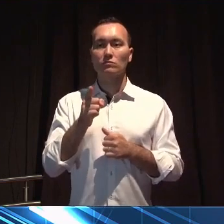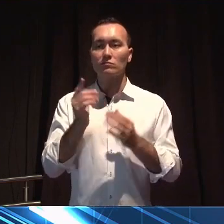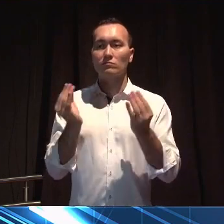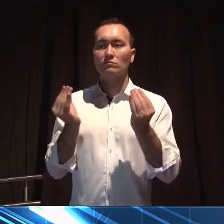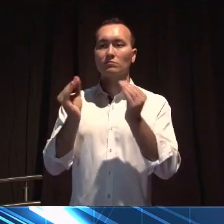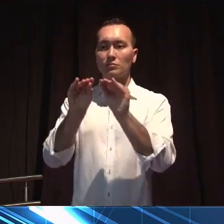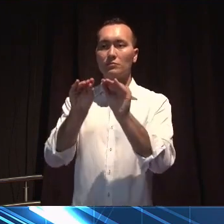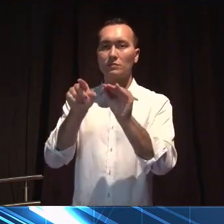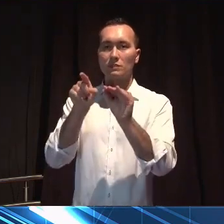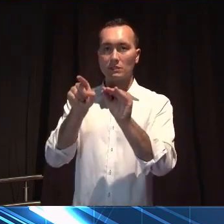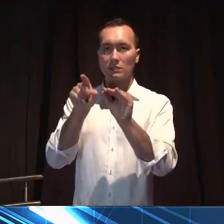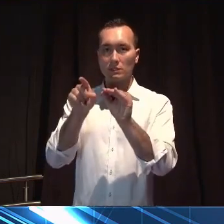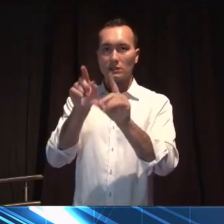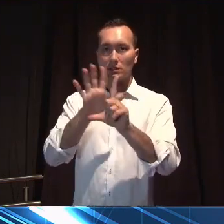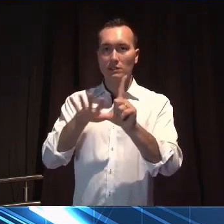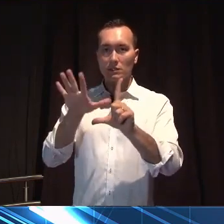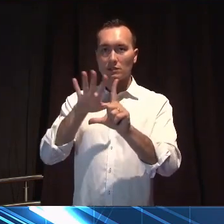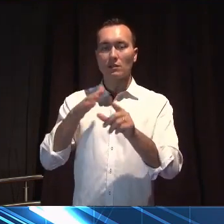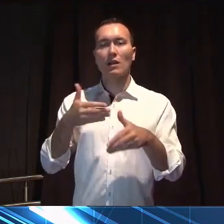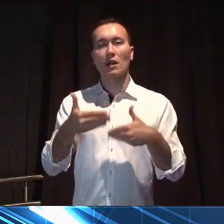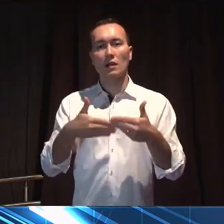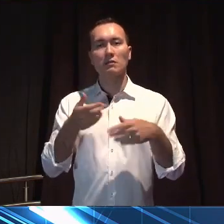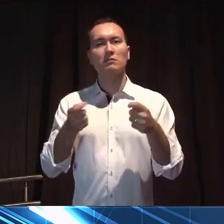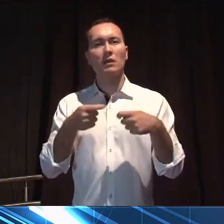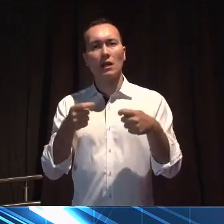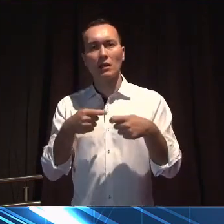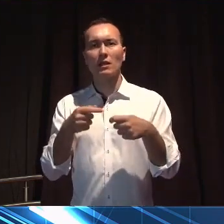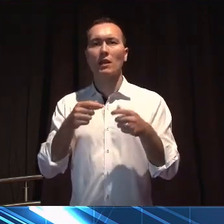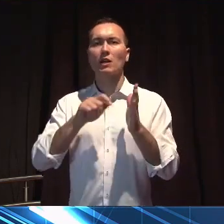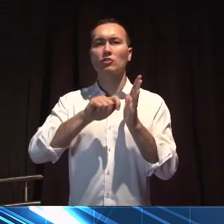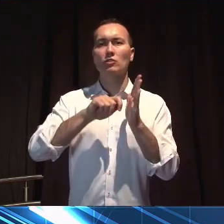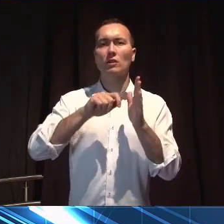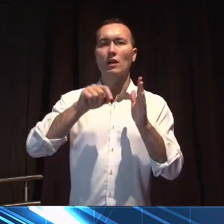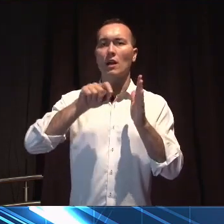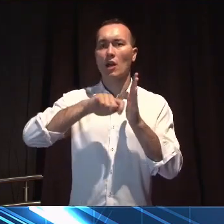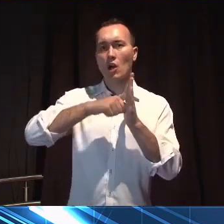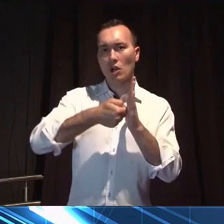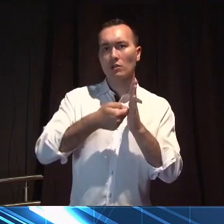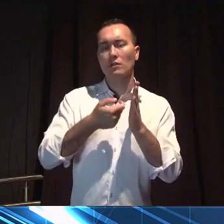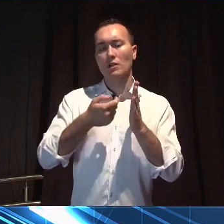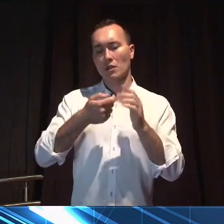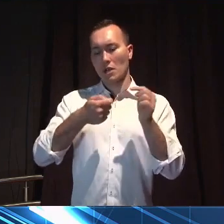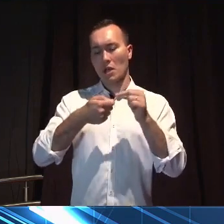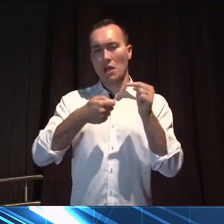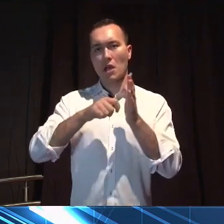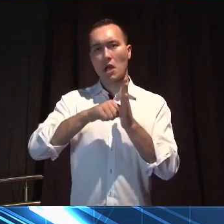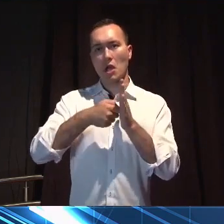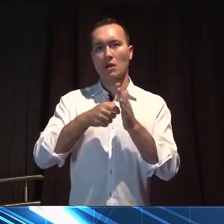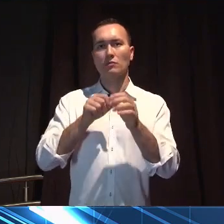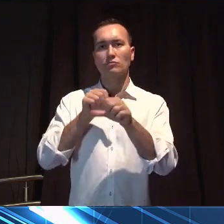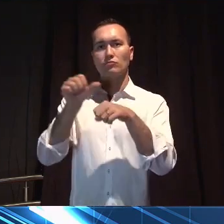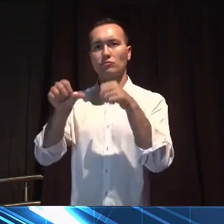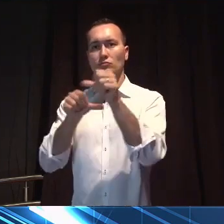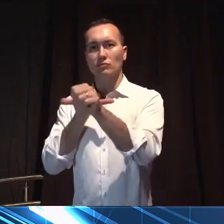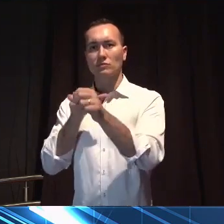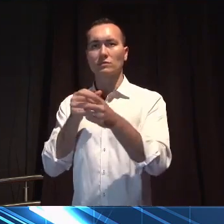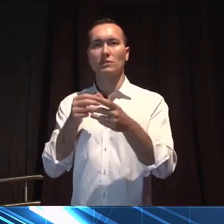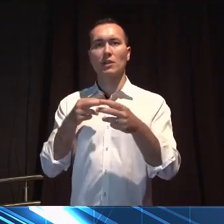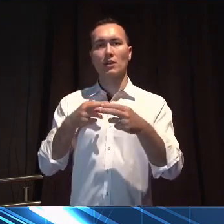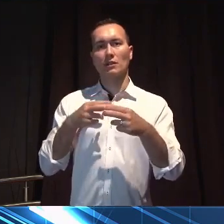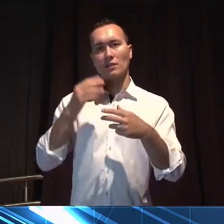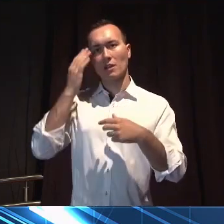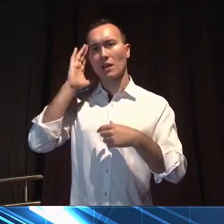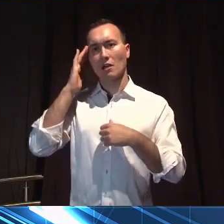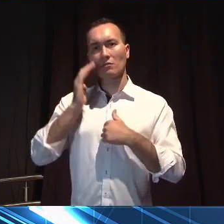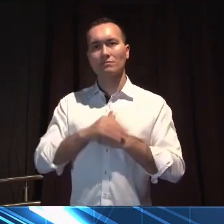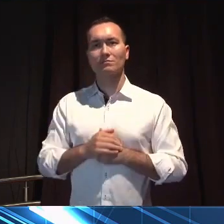ali, salva ele no banco, então a gente pode rotacionar as chaves, esse tipo de coisa. Então a gente não implementou nada disso no Node, né? A gente deixou para o QMS fazer